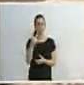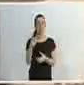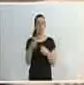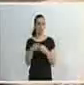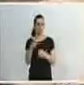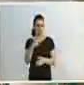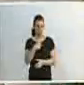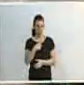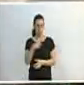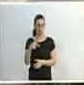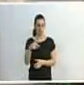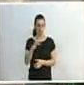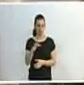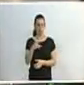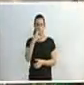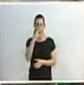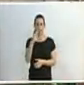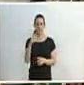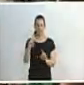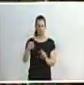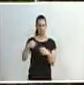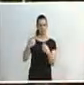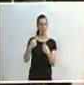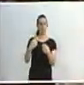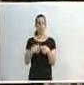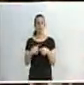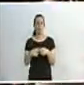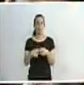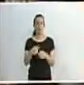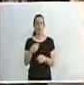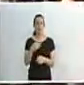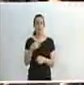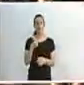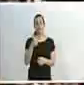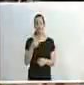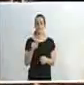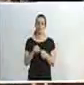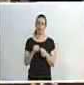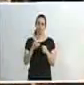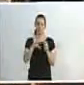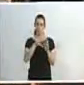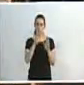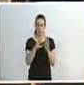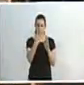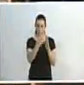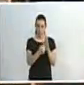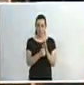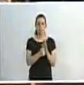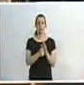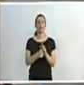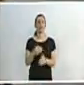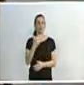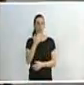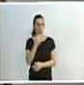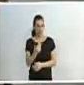o Vanderlei e também o Jefferson, me agredindo, porque eu mandei uma moção de apelo para os senadores e deputados, no